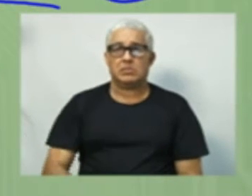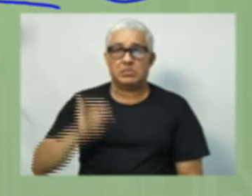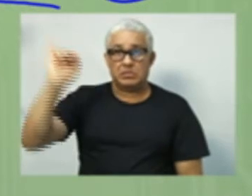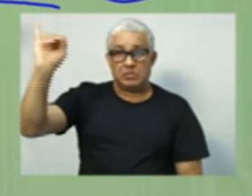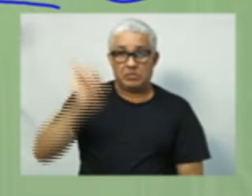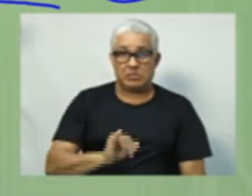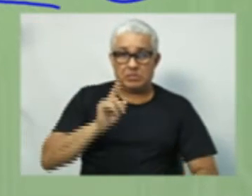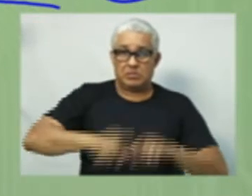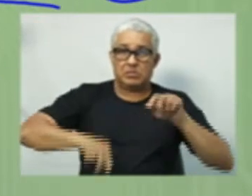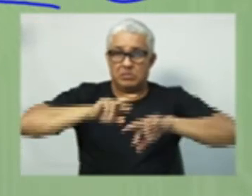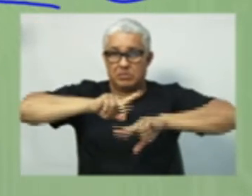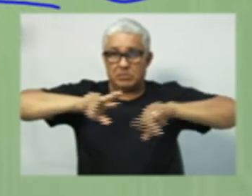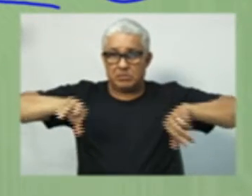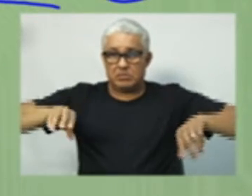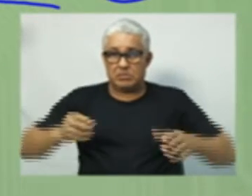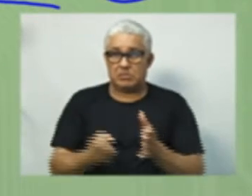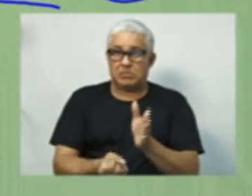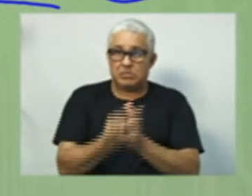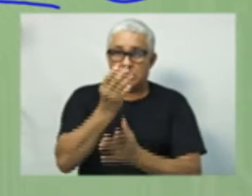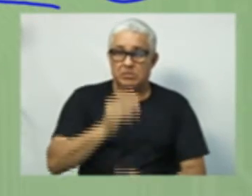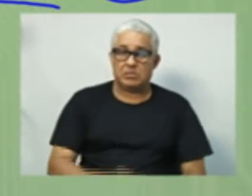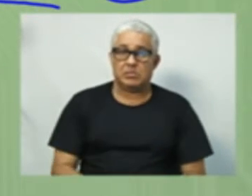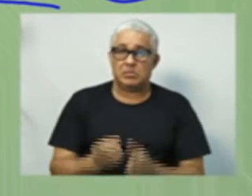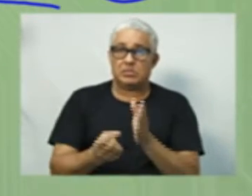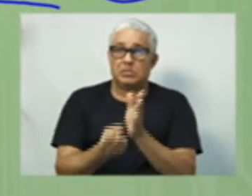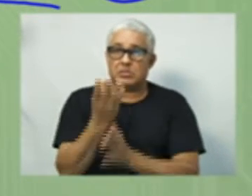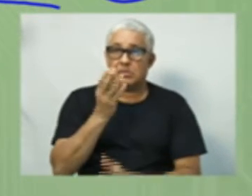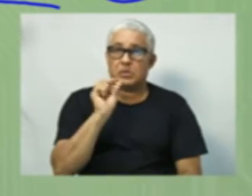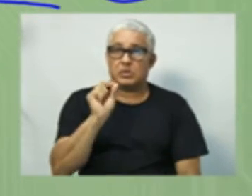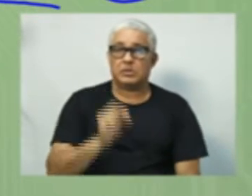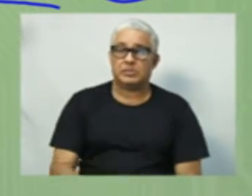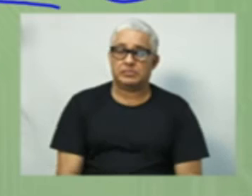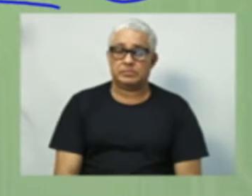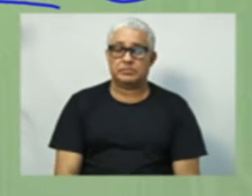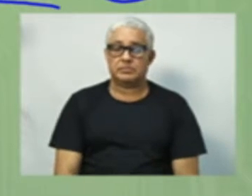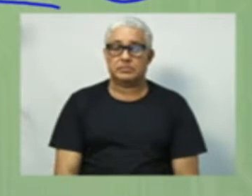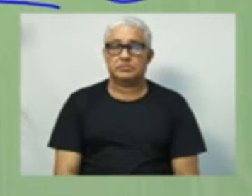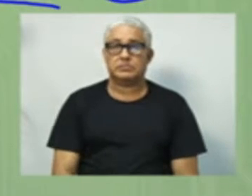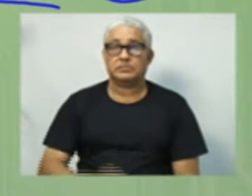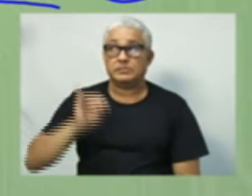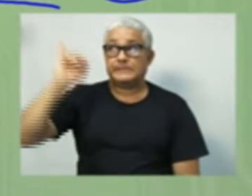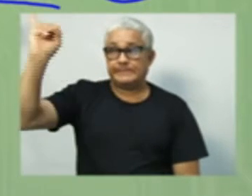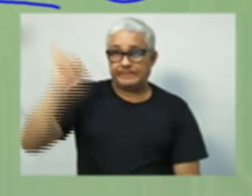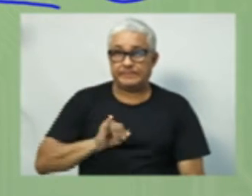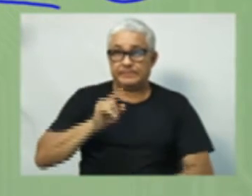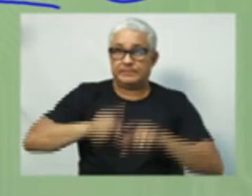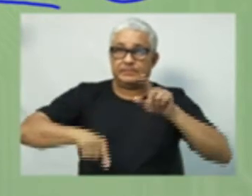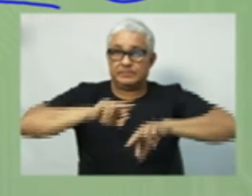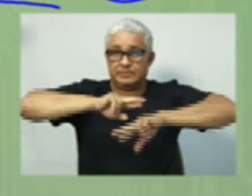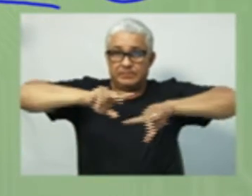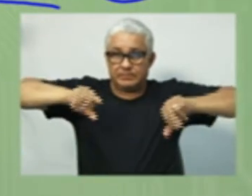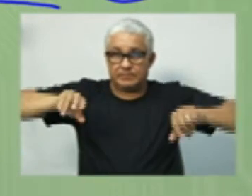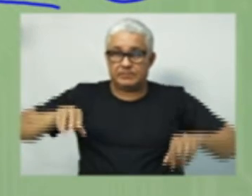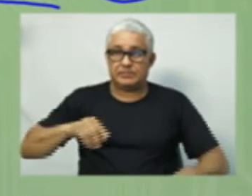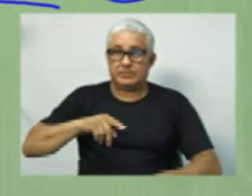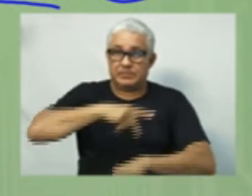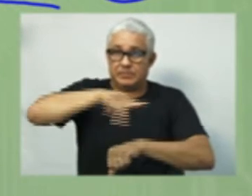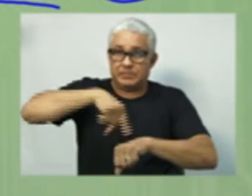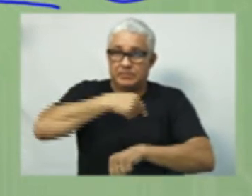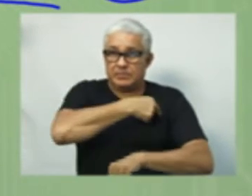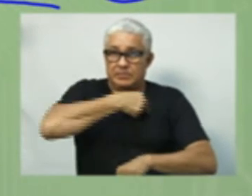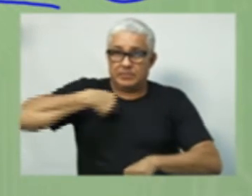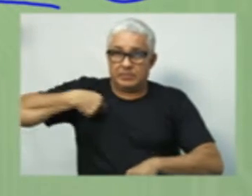do produto gerou um start. Lembra que eu falei sobre isso? Quando ele importou um produto, aconteceu o